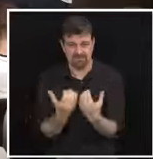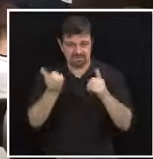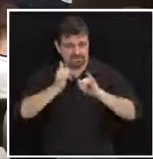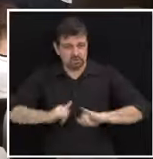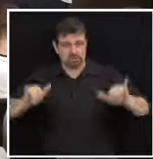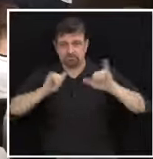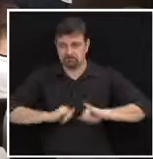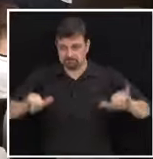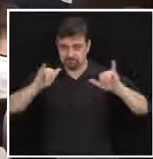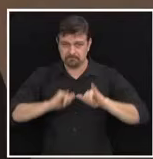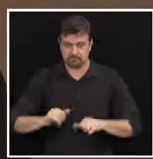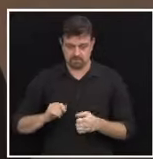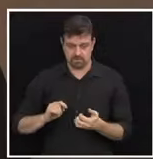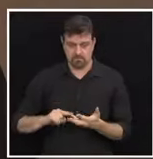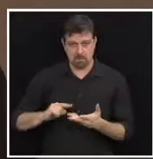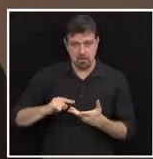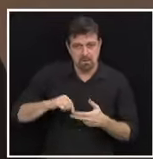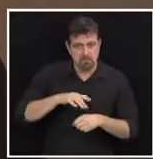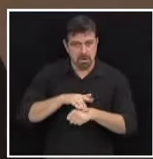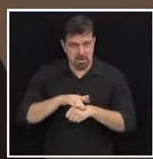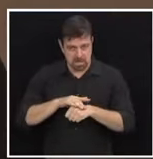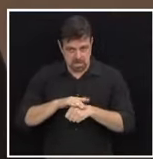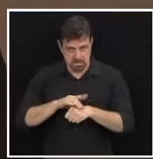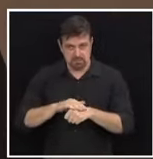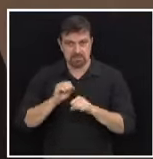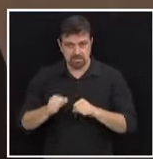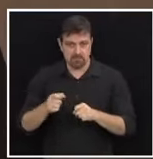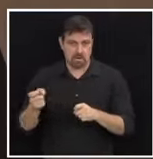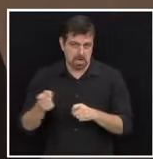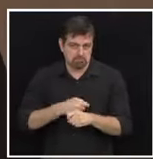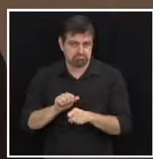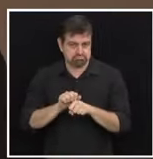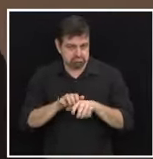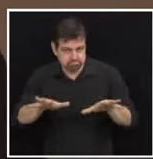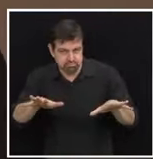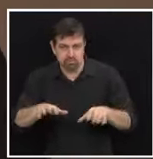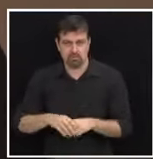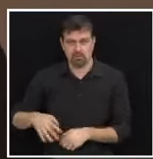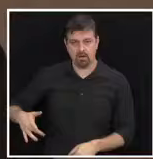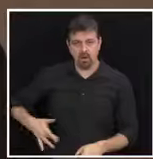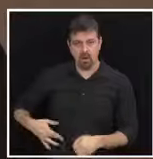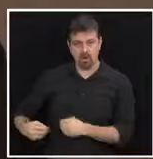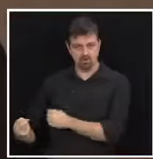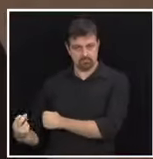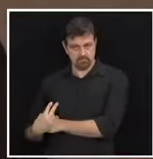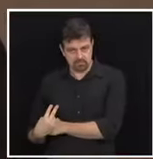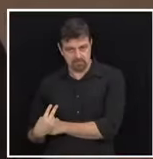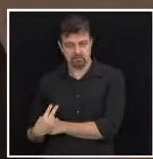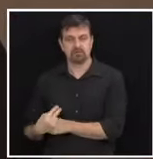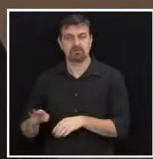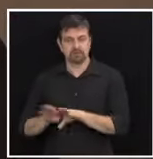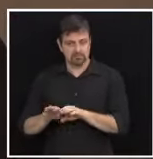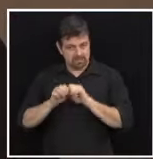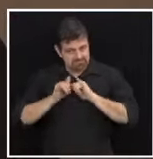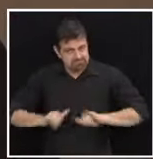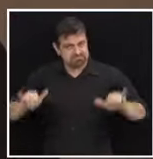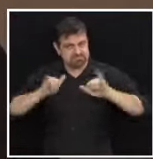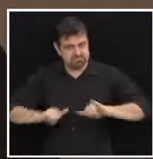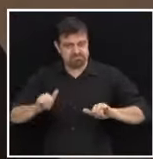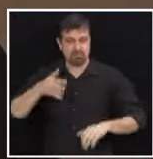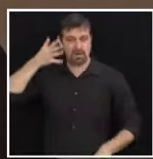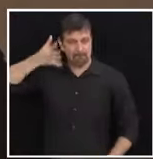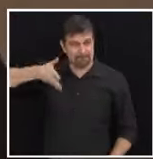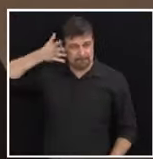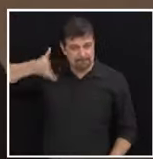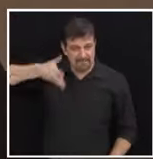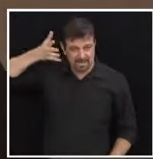divulgando as patologias infecto-contagiosas, hepatites, HIV, nessas palestras que